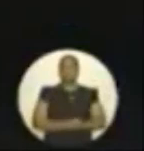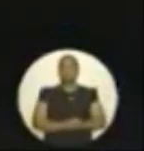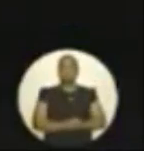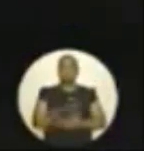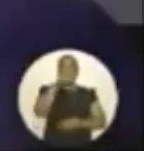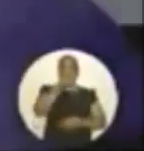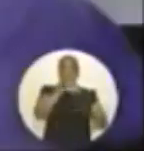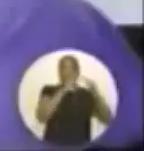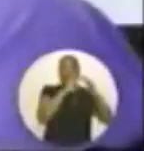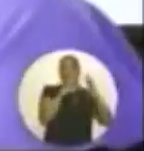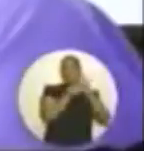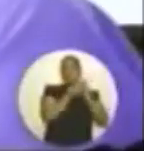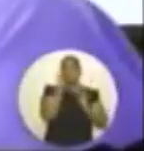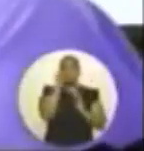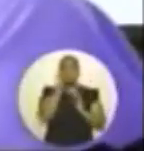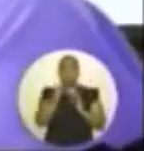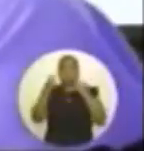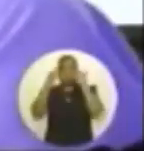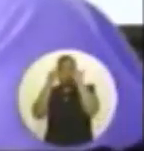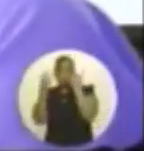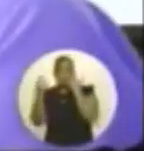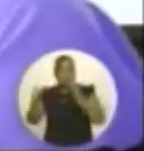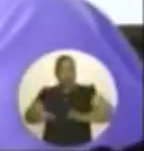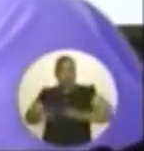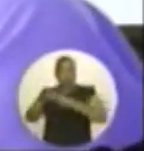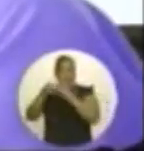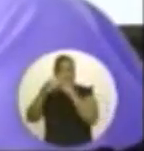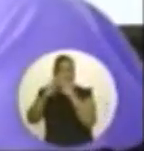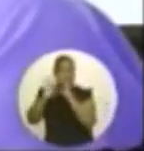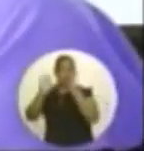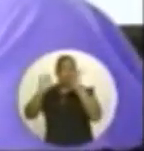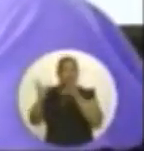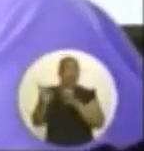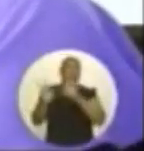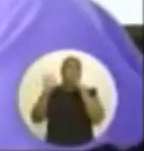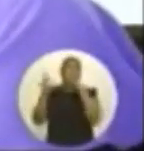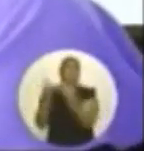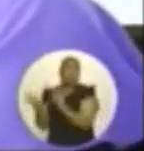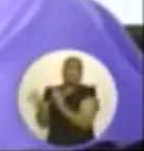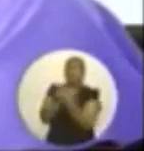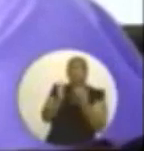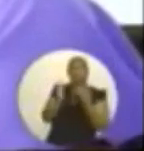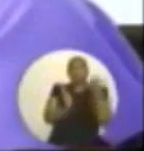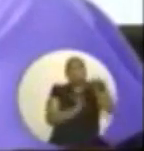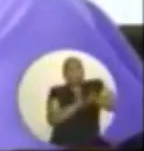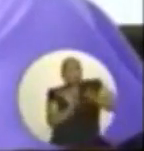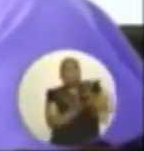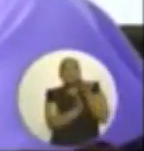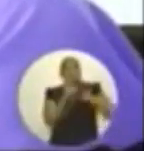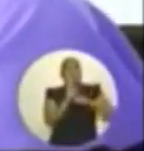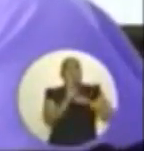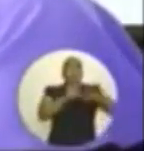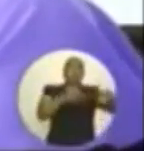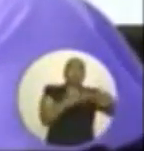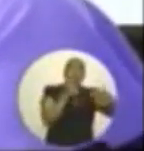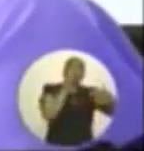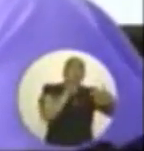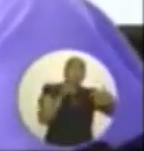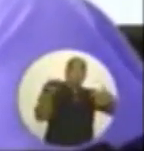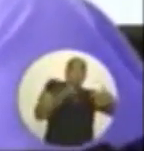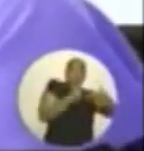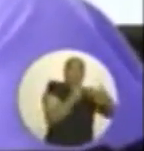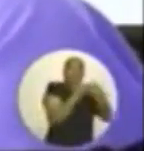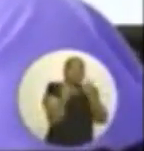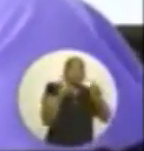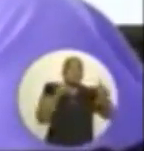Casa para a mulher vítima da violência doméstica, que acolheu tantas famílias e que teve a possibilidade de retornar essas mulheres para o